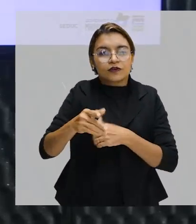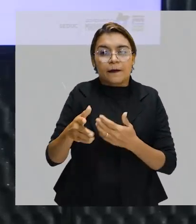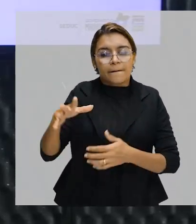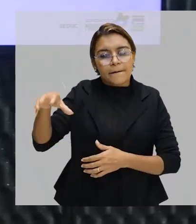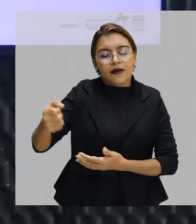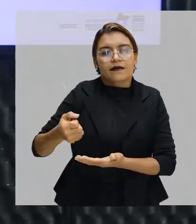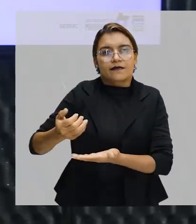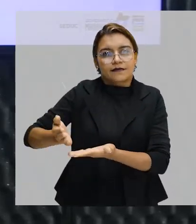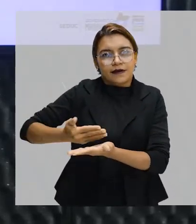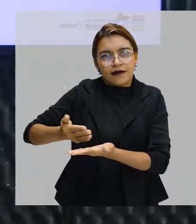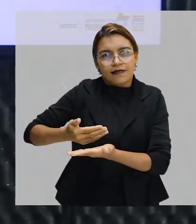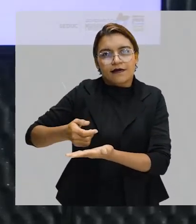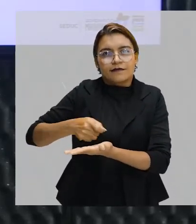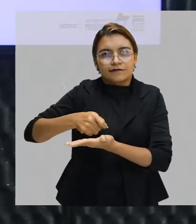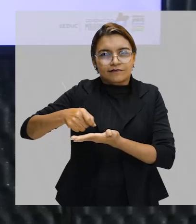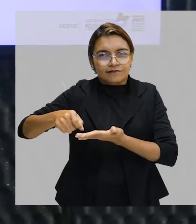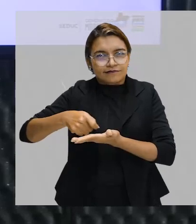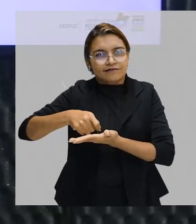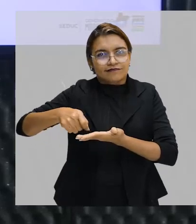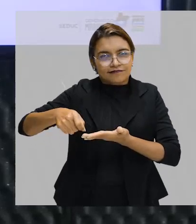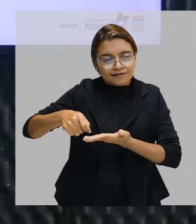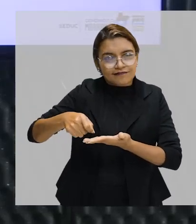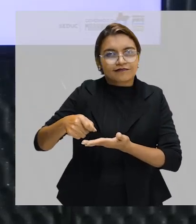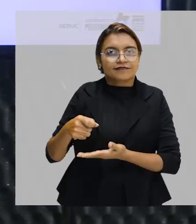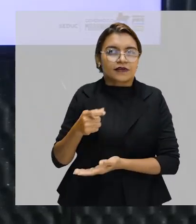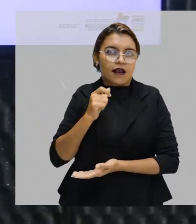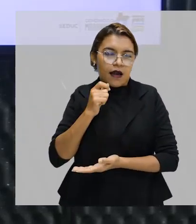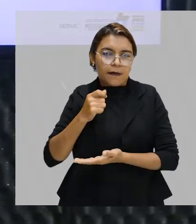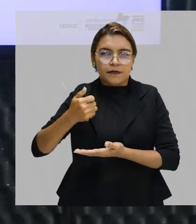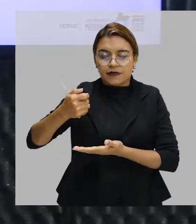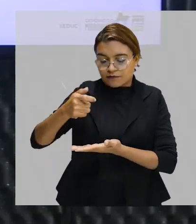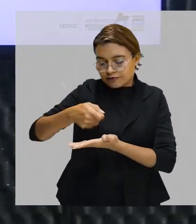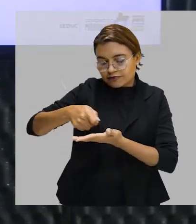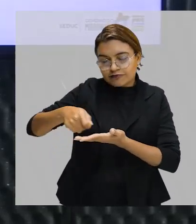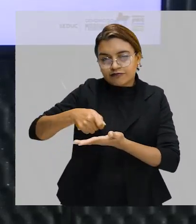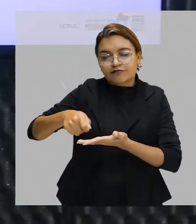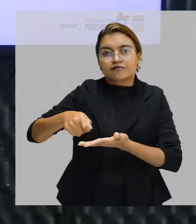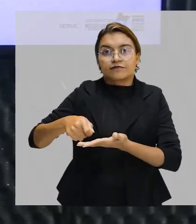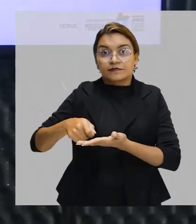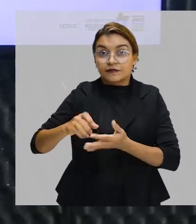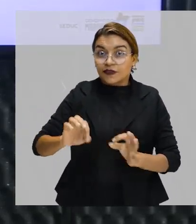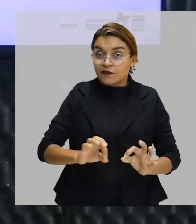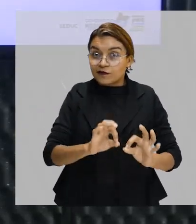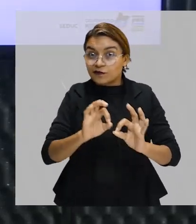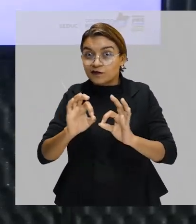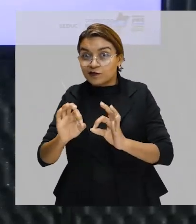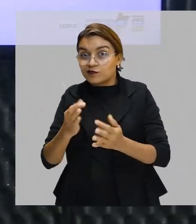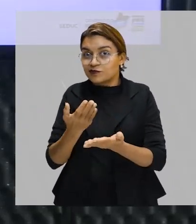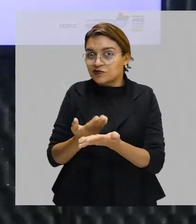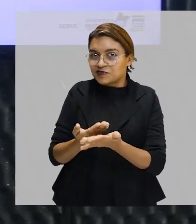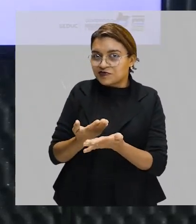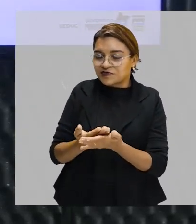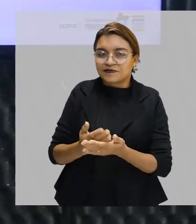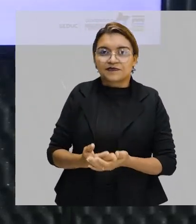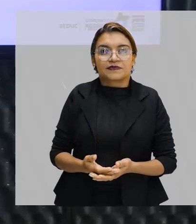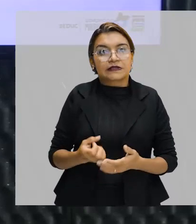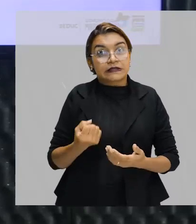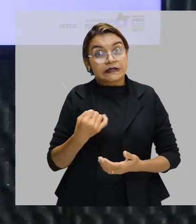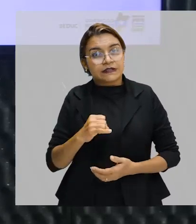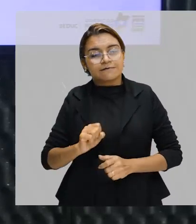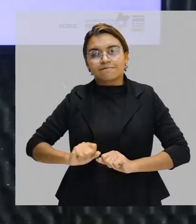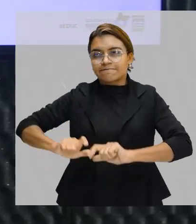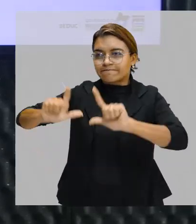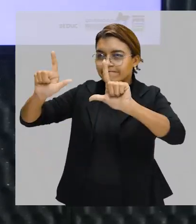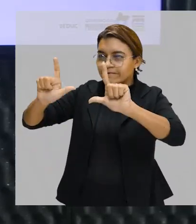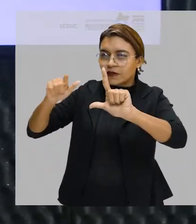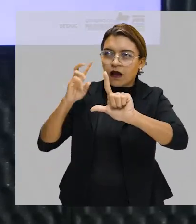lápis, caneta, borracha, para você fazer as suas devidas anotações. Está acompanhando nosso vídeo? Então, aquela informação você achou